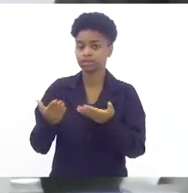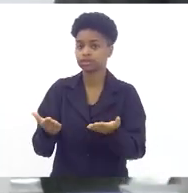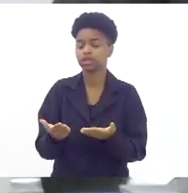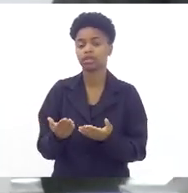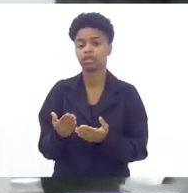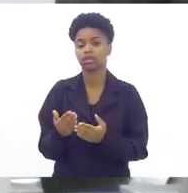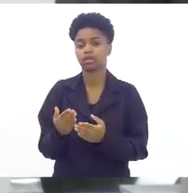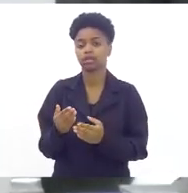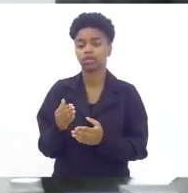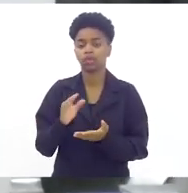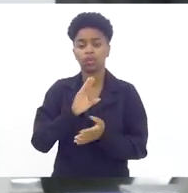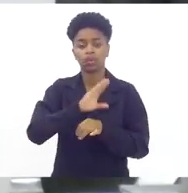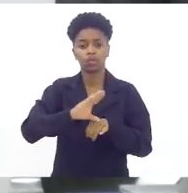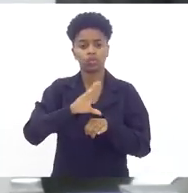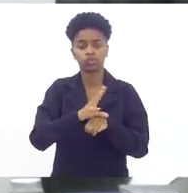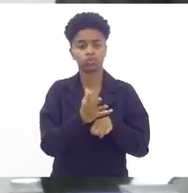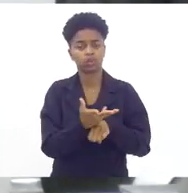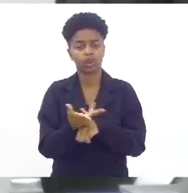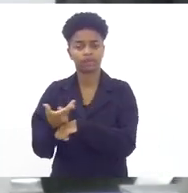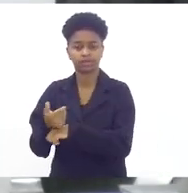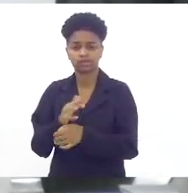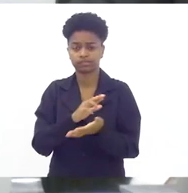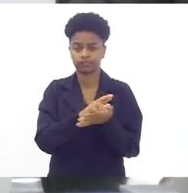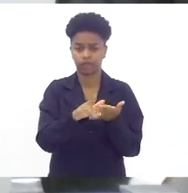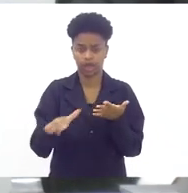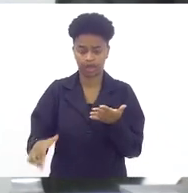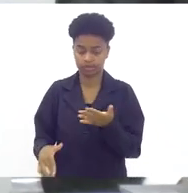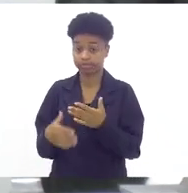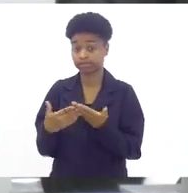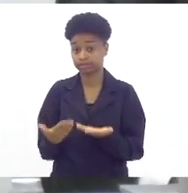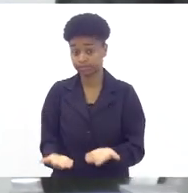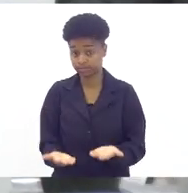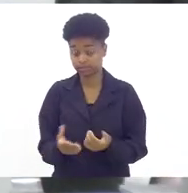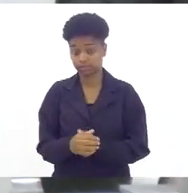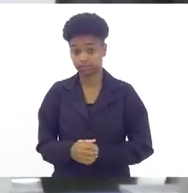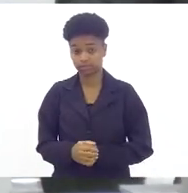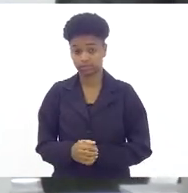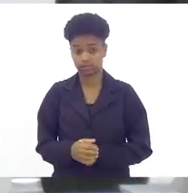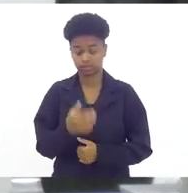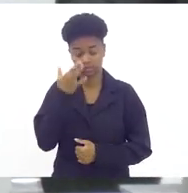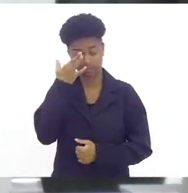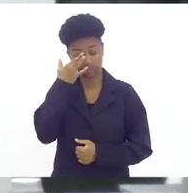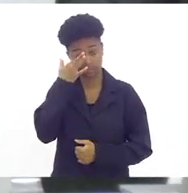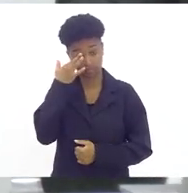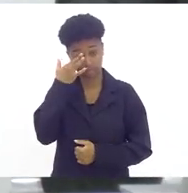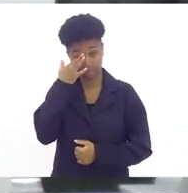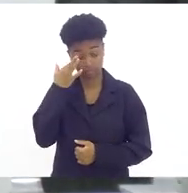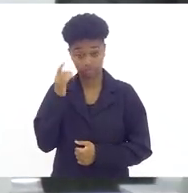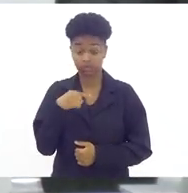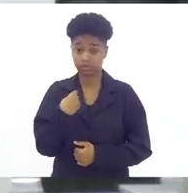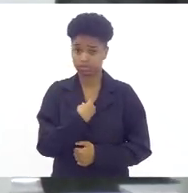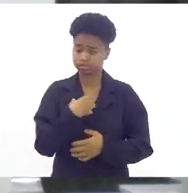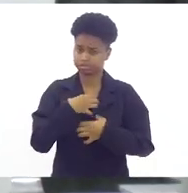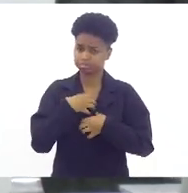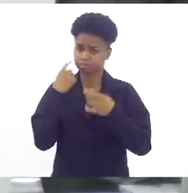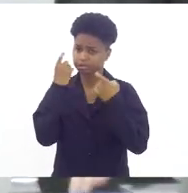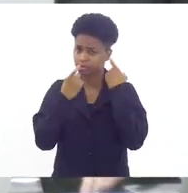dos diferentes cursos de qualificação nesse sentido a gente tem visto